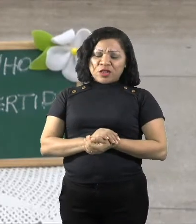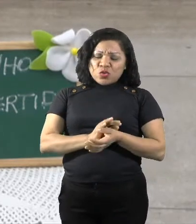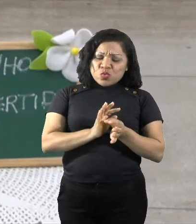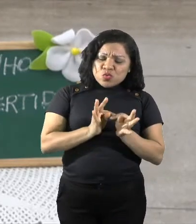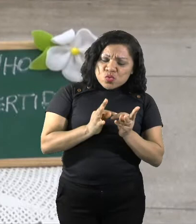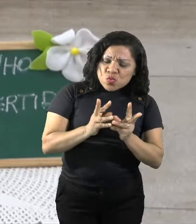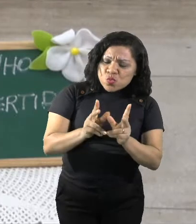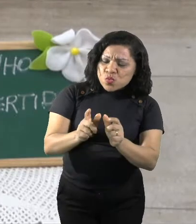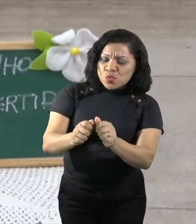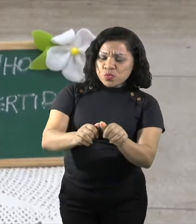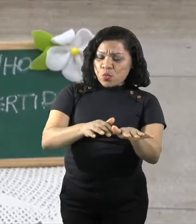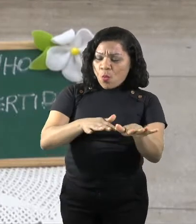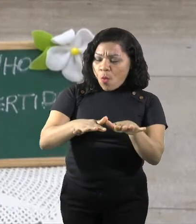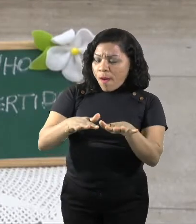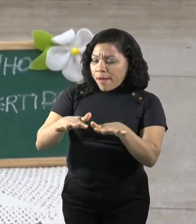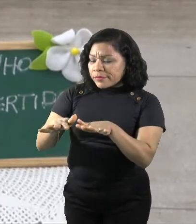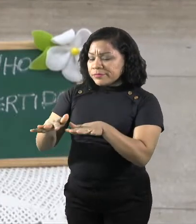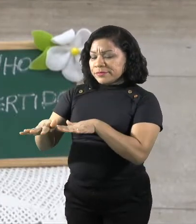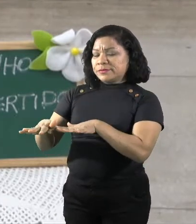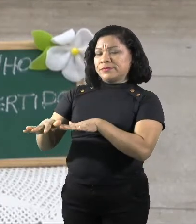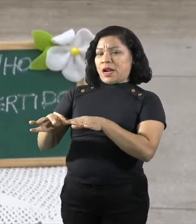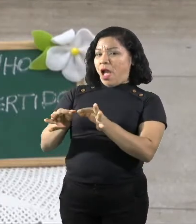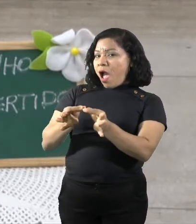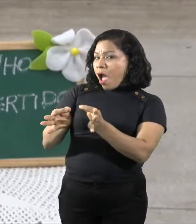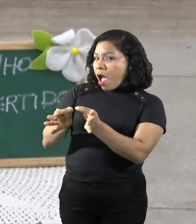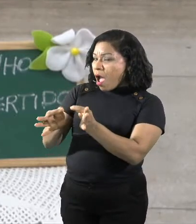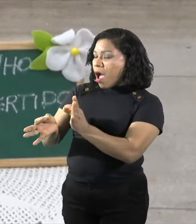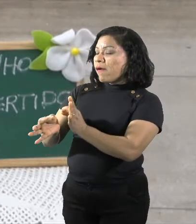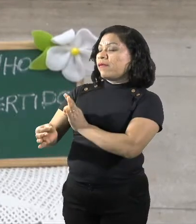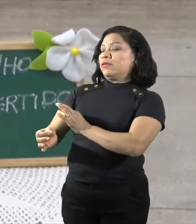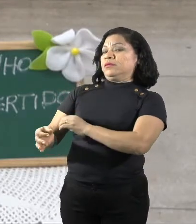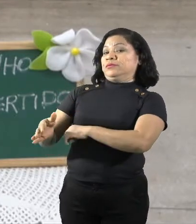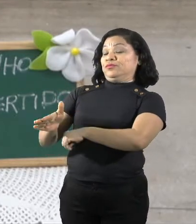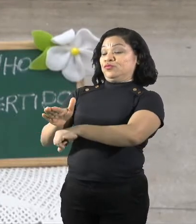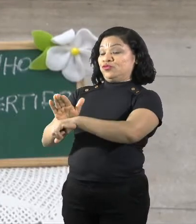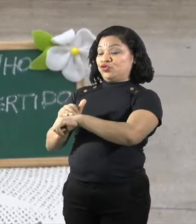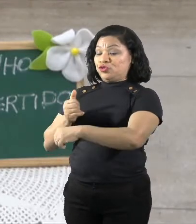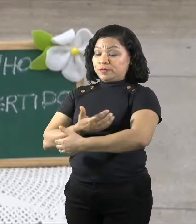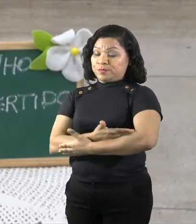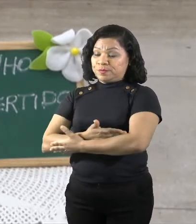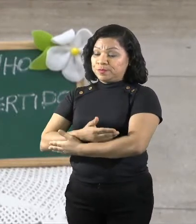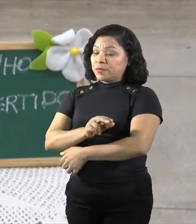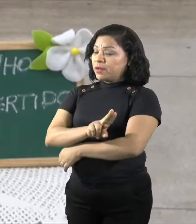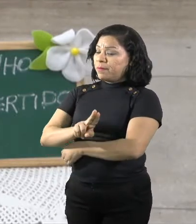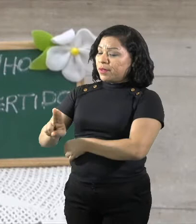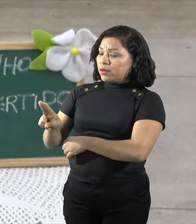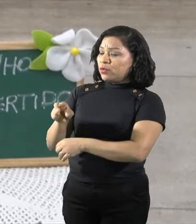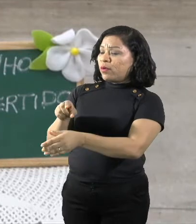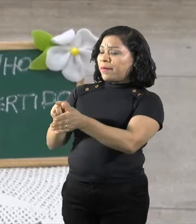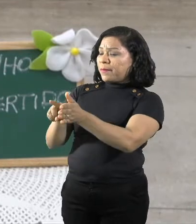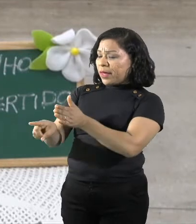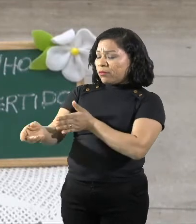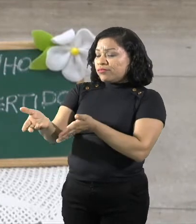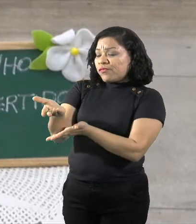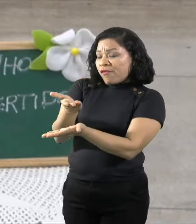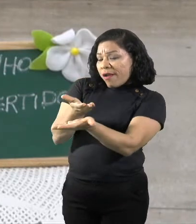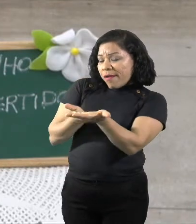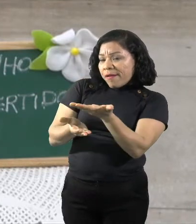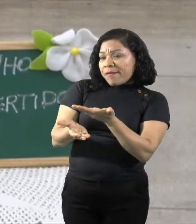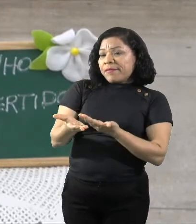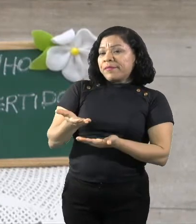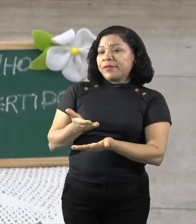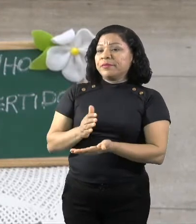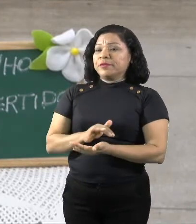seu bebê pelo nome e vai questionar ele, perguntar, envolver ele na brincadeira. Se você também